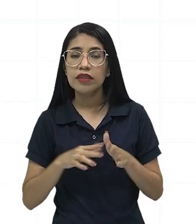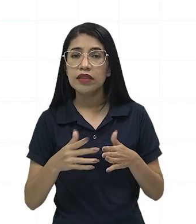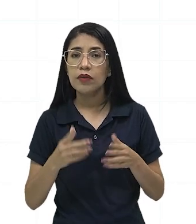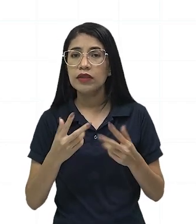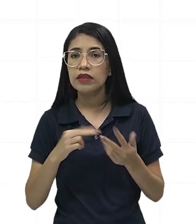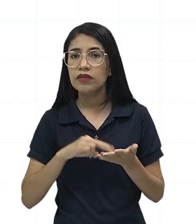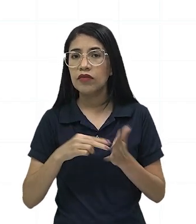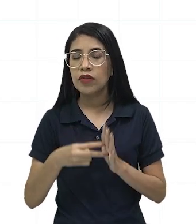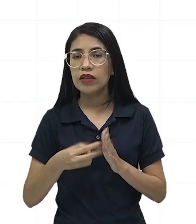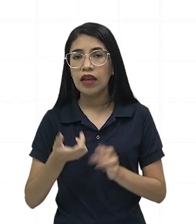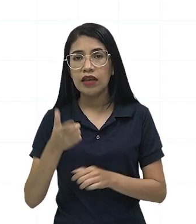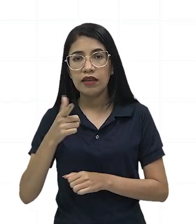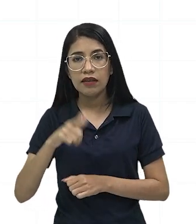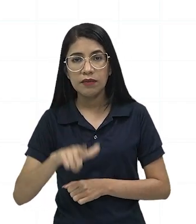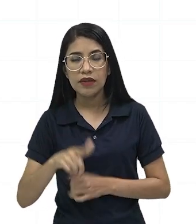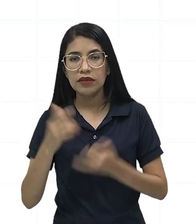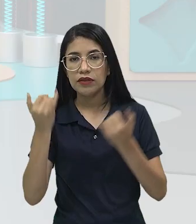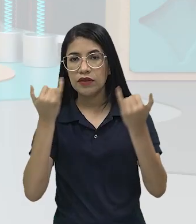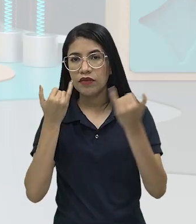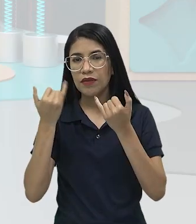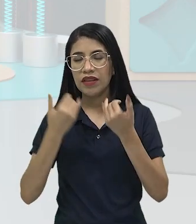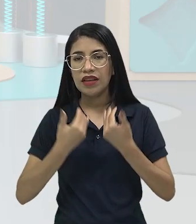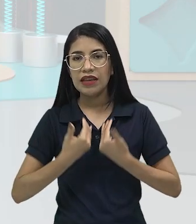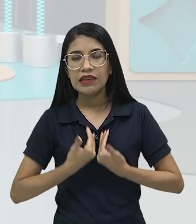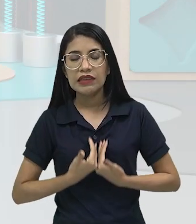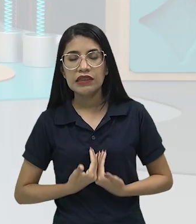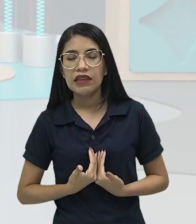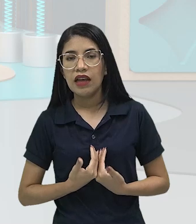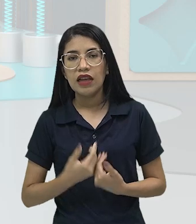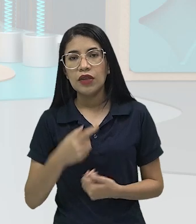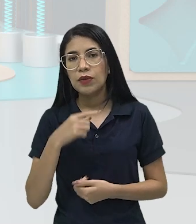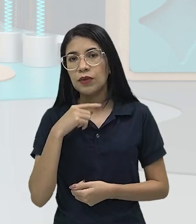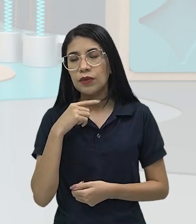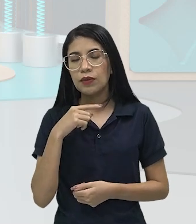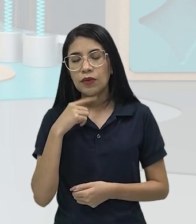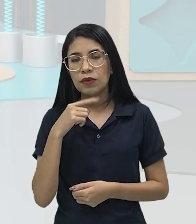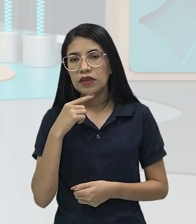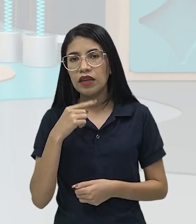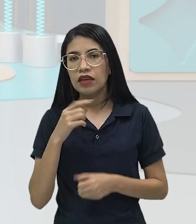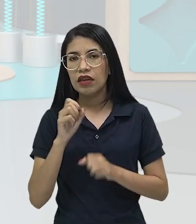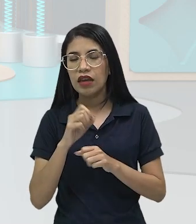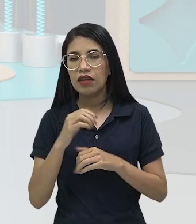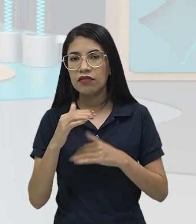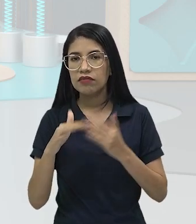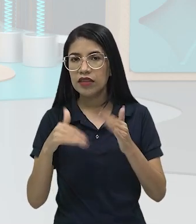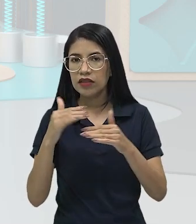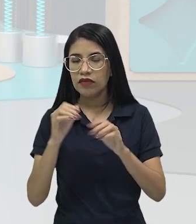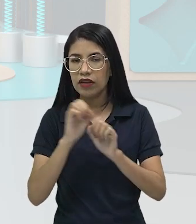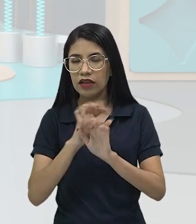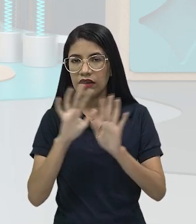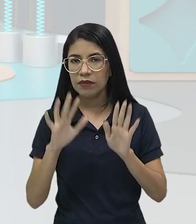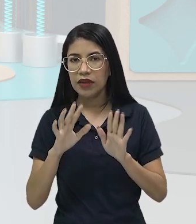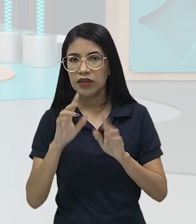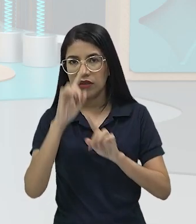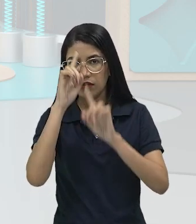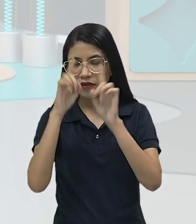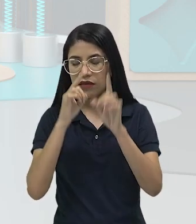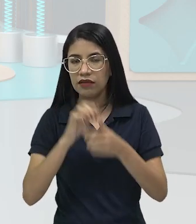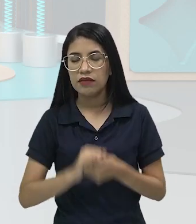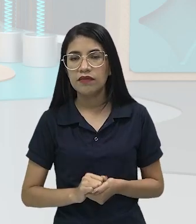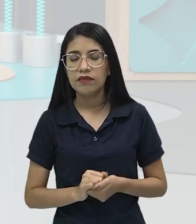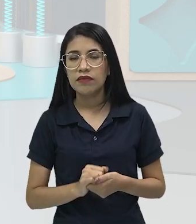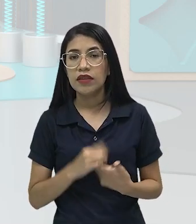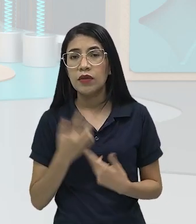está repetitivo, o texto ele está cansativo e ele não progride as suas ideias. Isso é